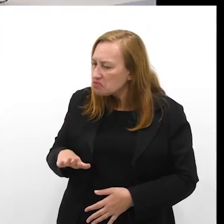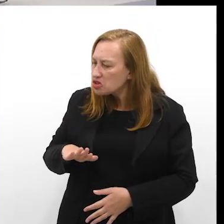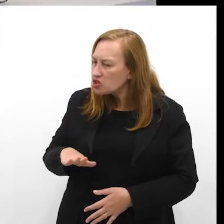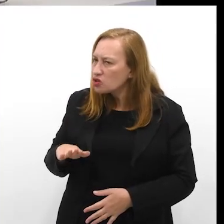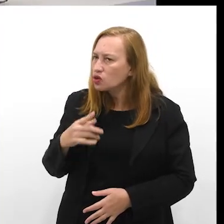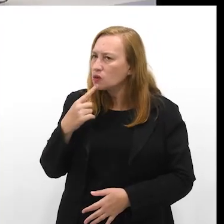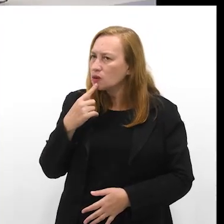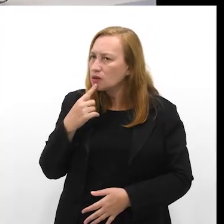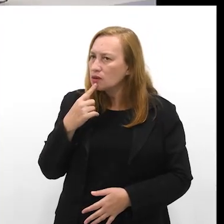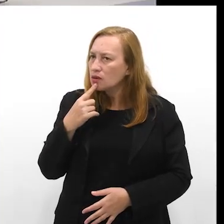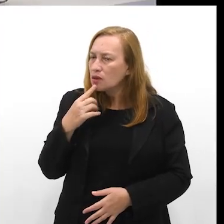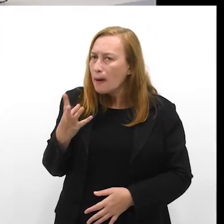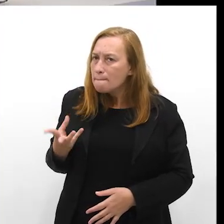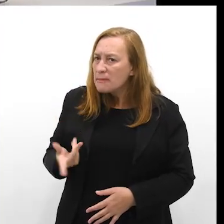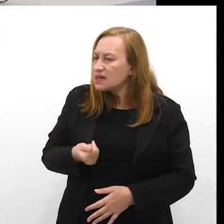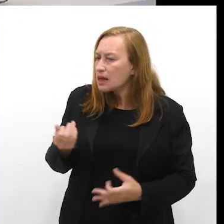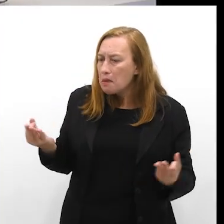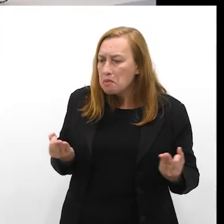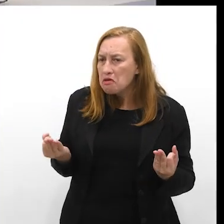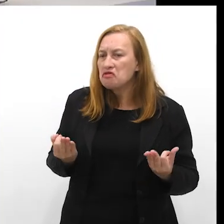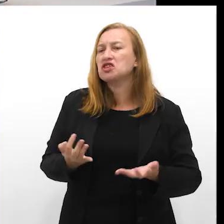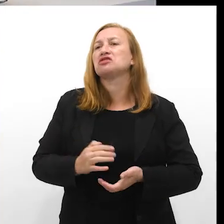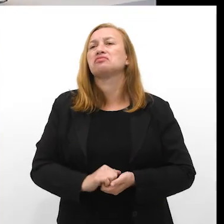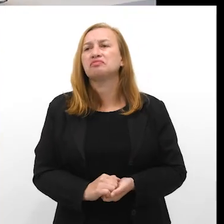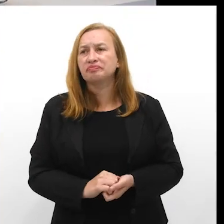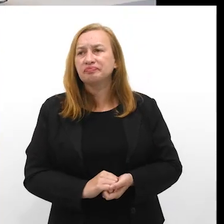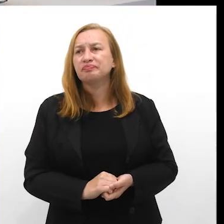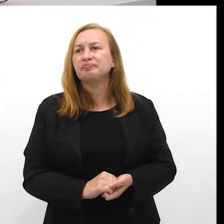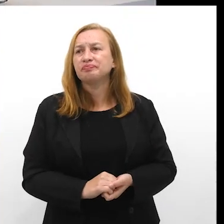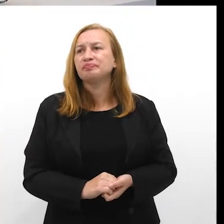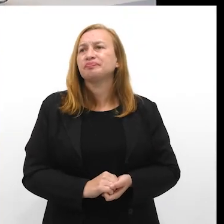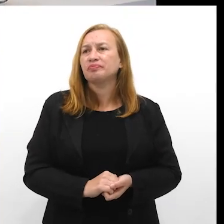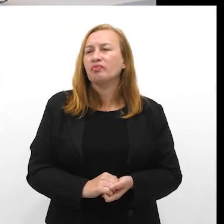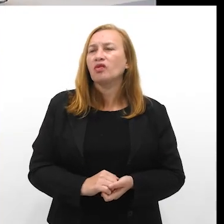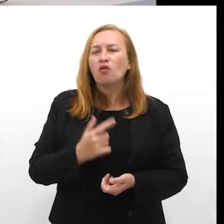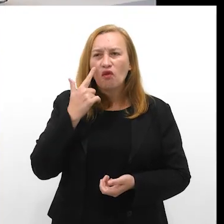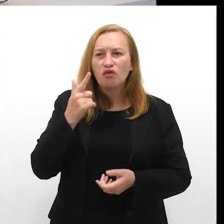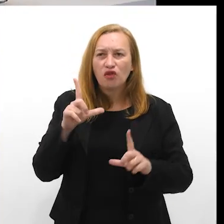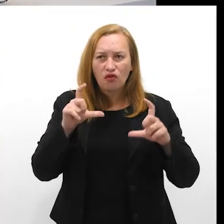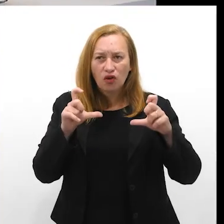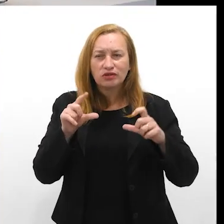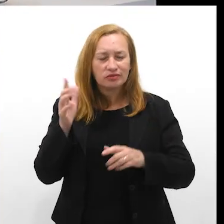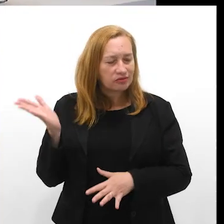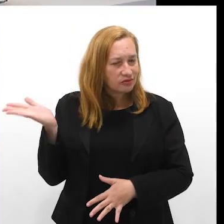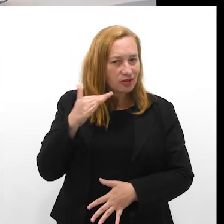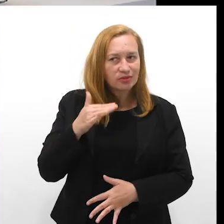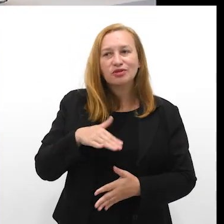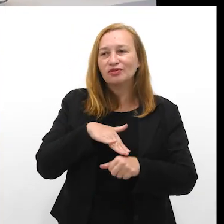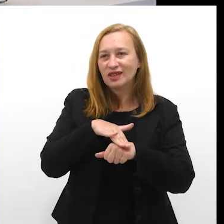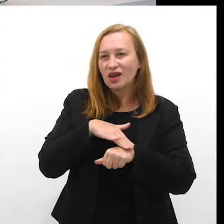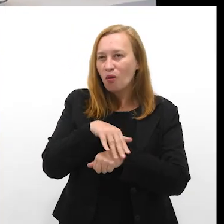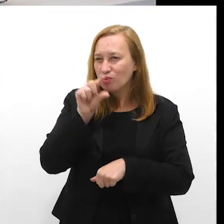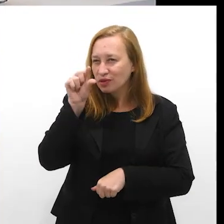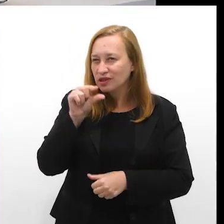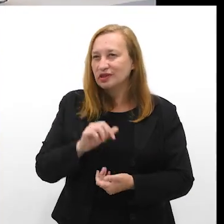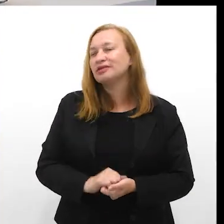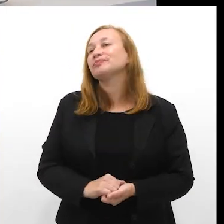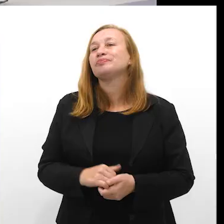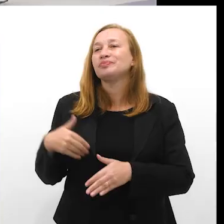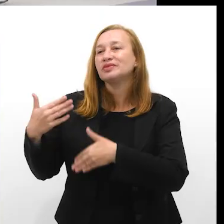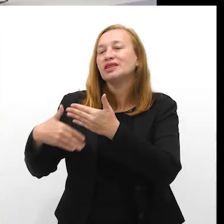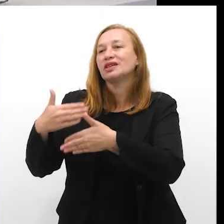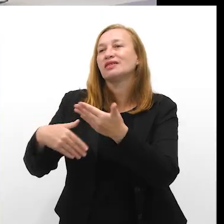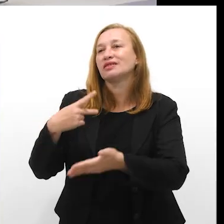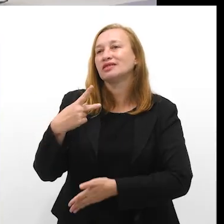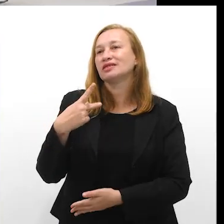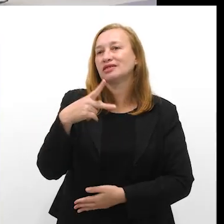era pequenininho e tal, era de uma habilidade fantástica. Sodré. é. Marina, vamos ver umas fotos? Vamos. A gente conversar um pouco